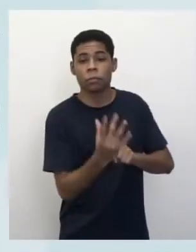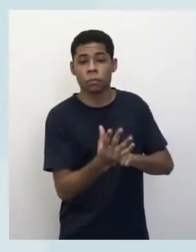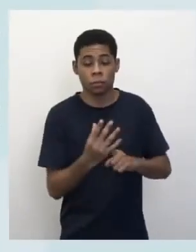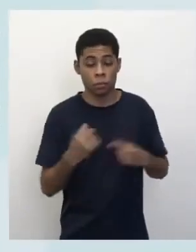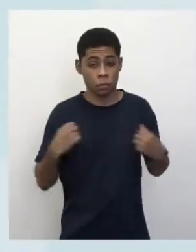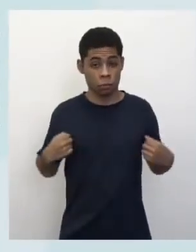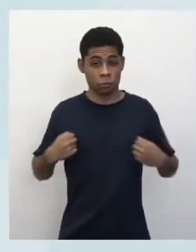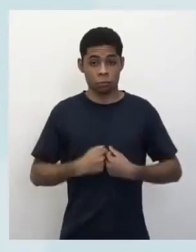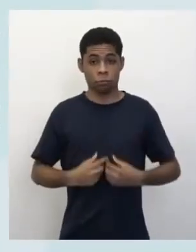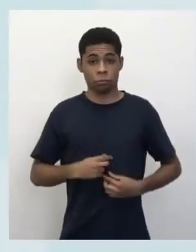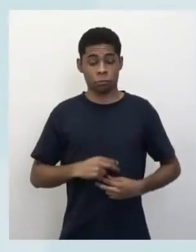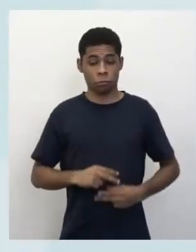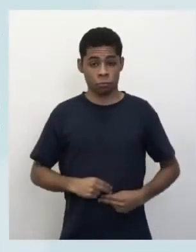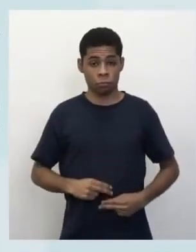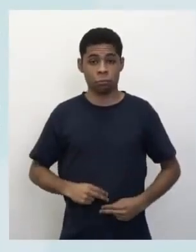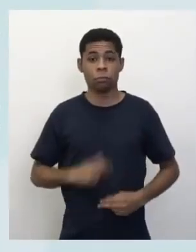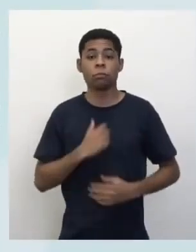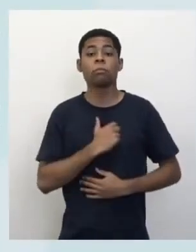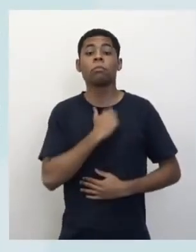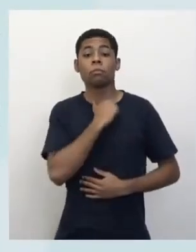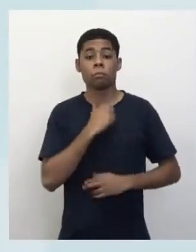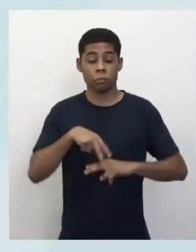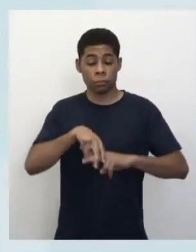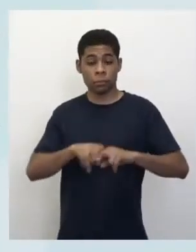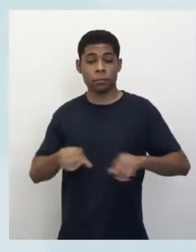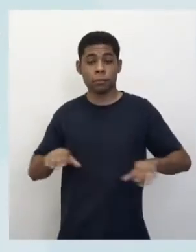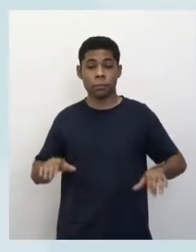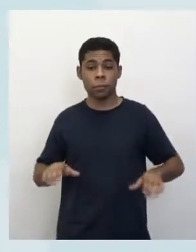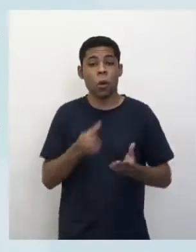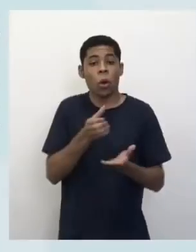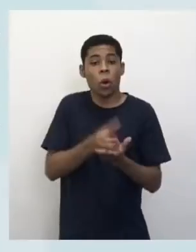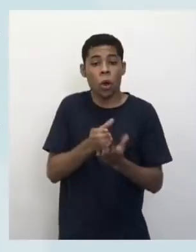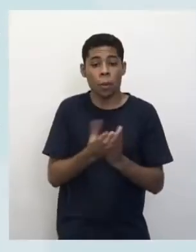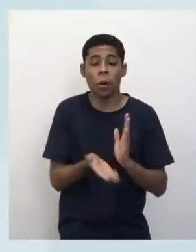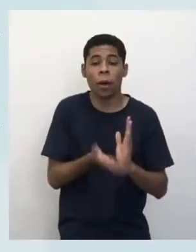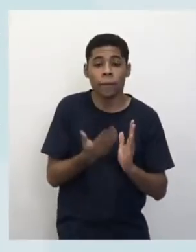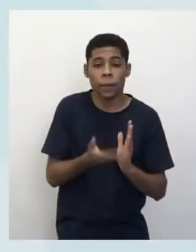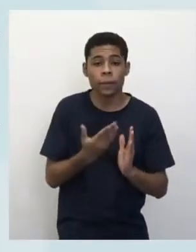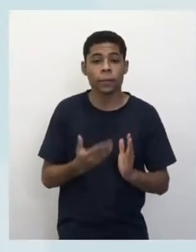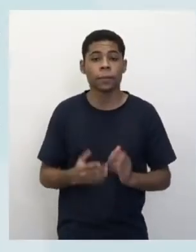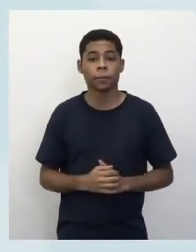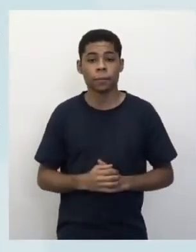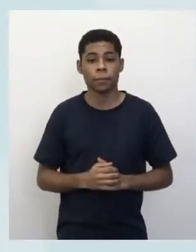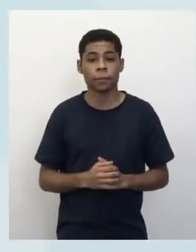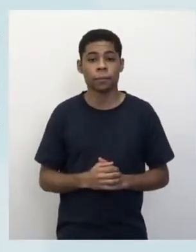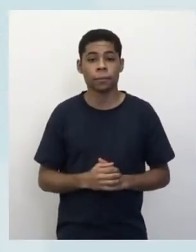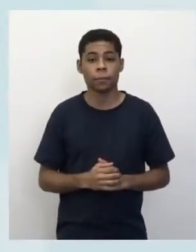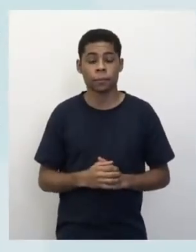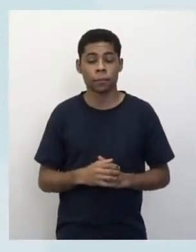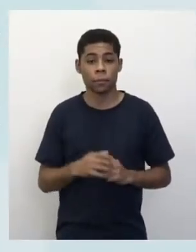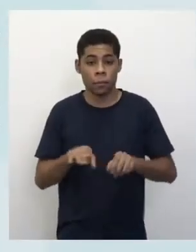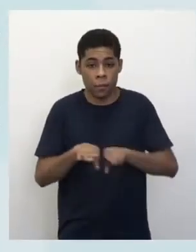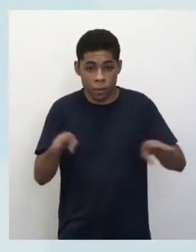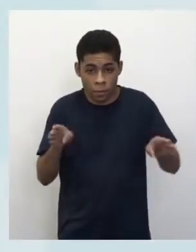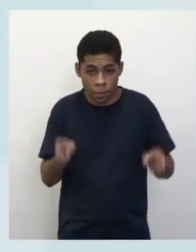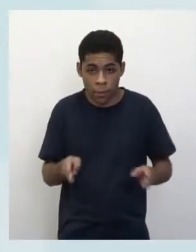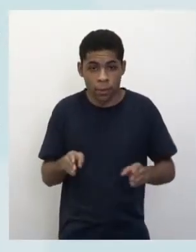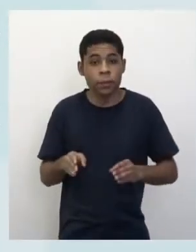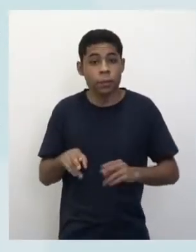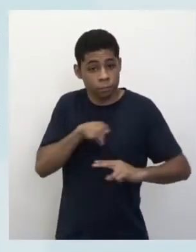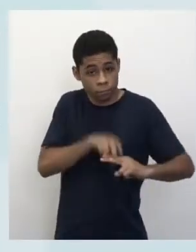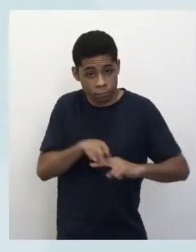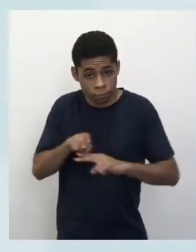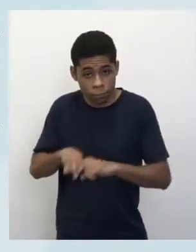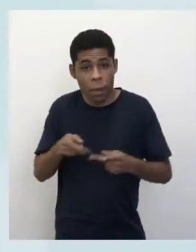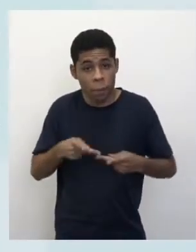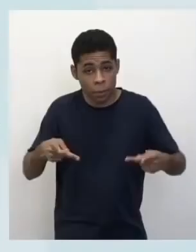Paletó, gravata. Poltrona, copo, revista. Quadros. Mesa, cadeiras,